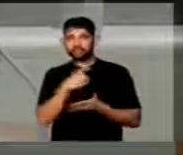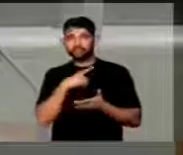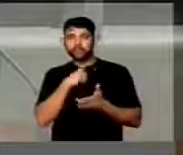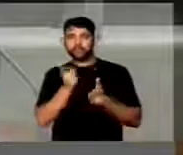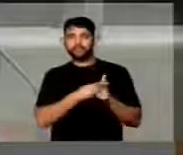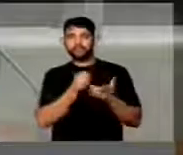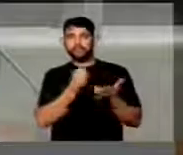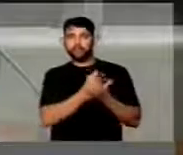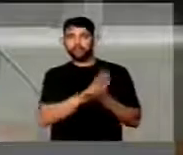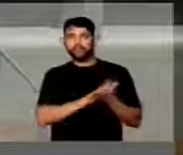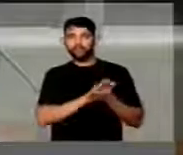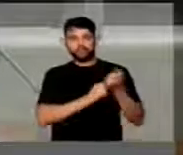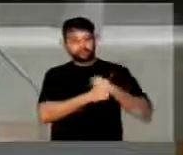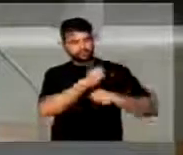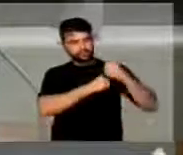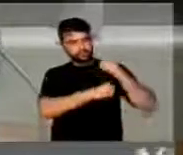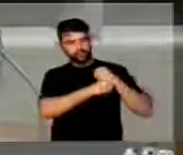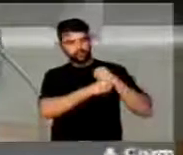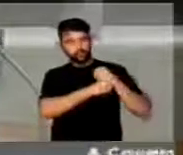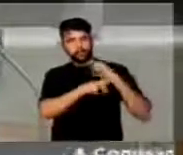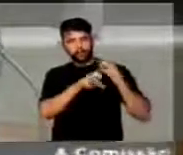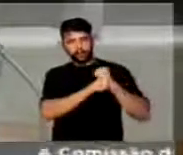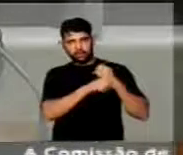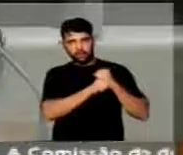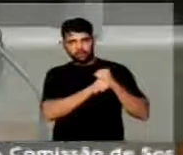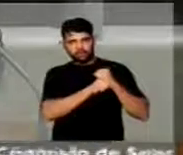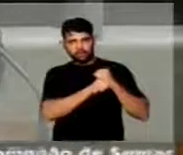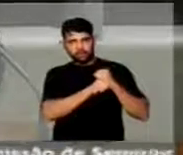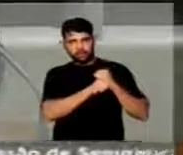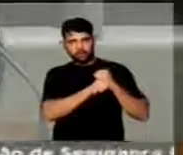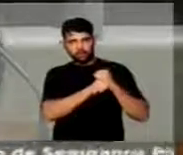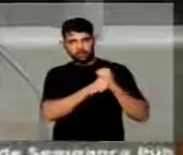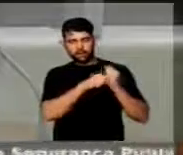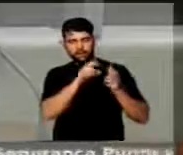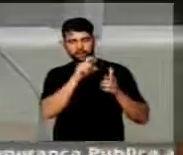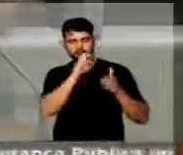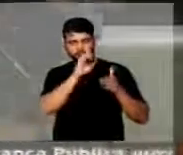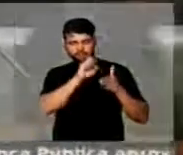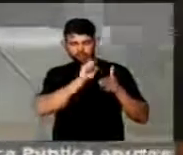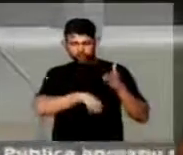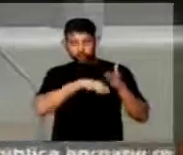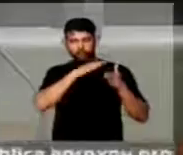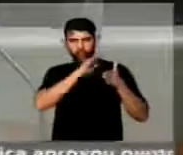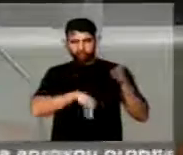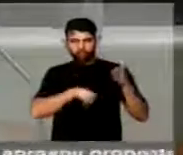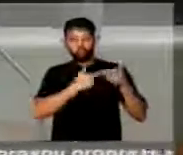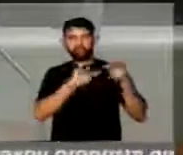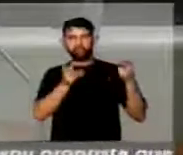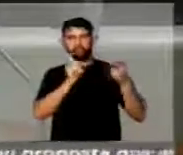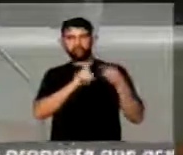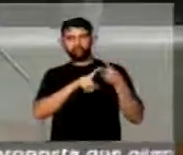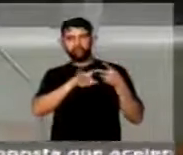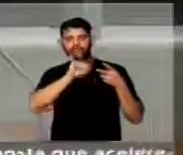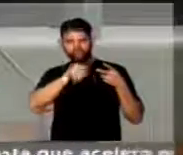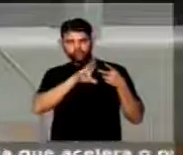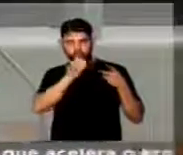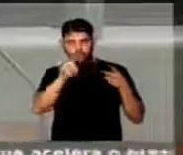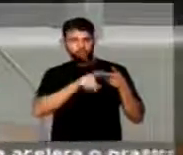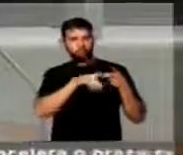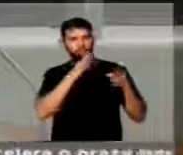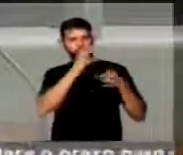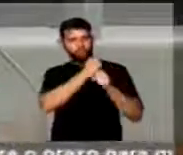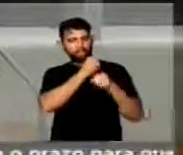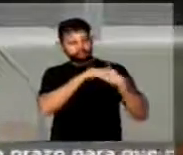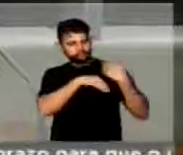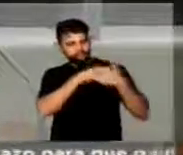ano passado, contando as amortizações, os juros e